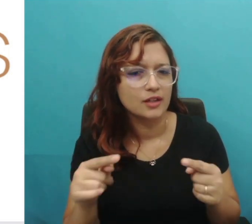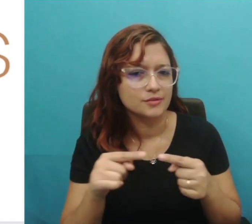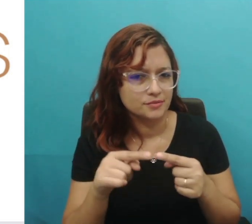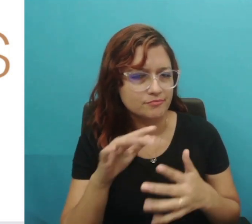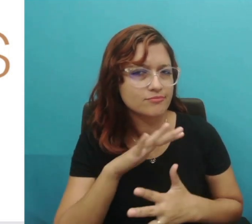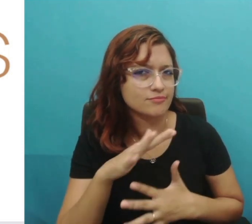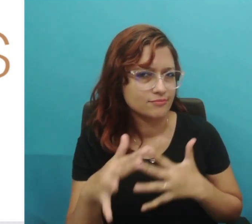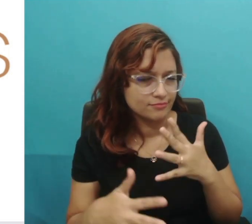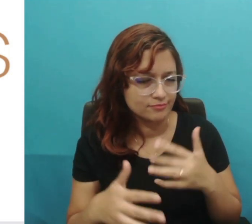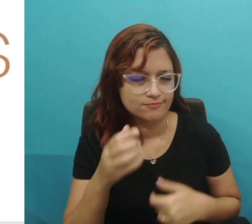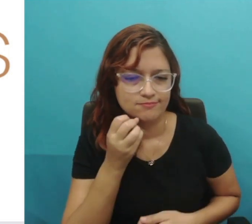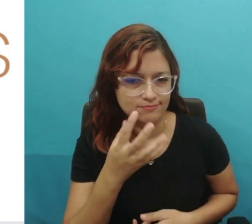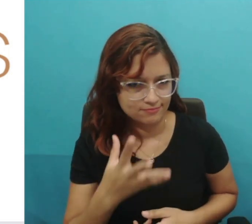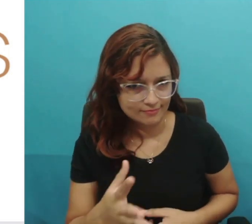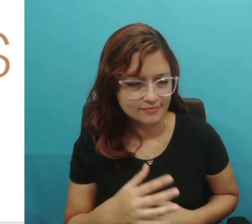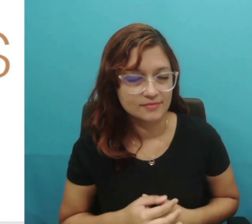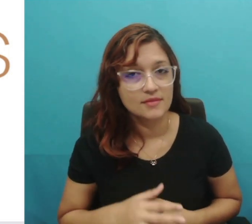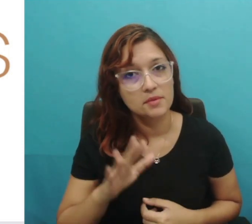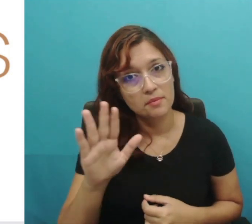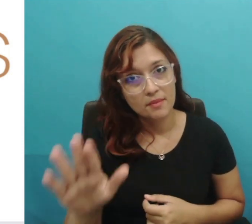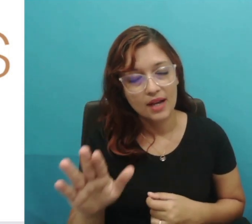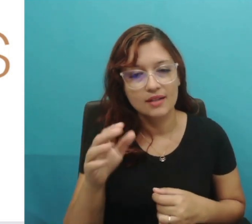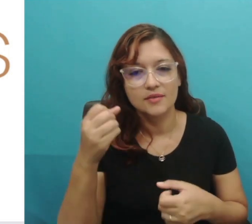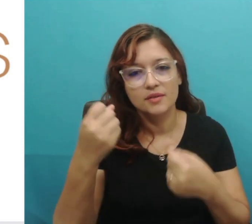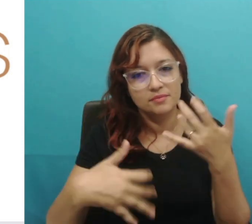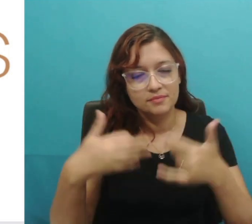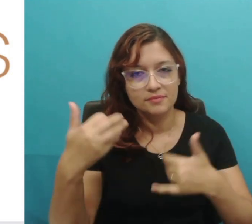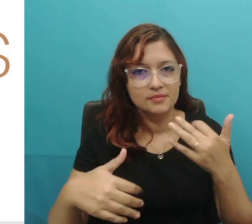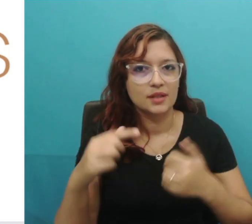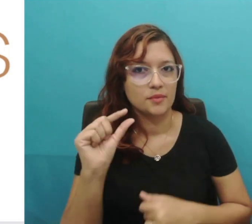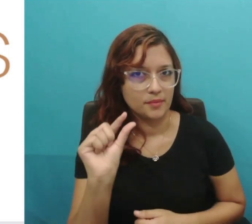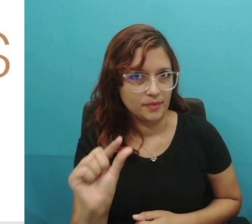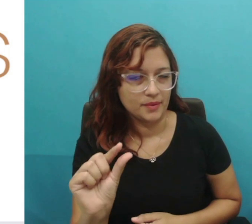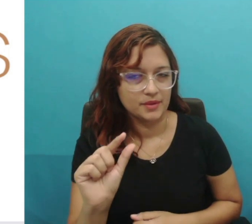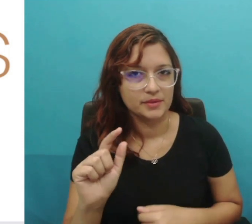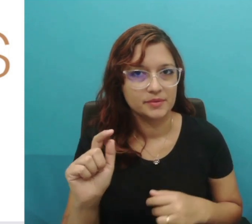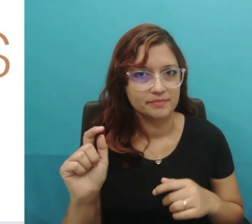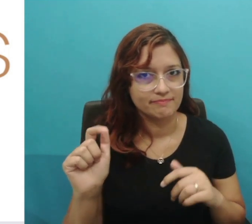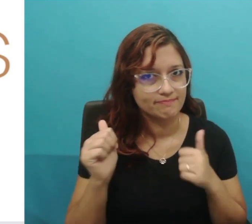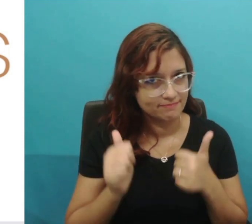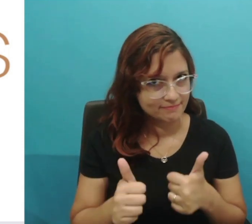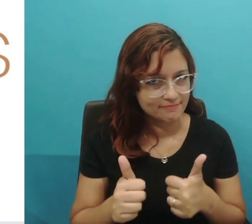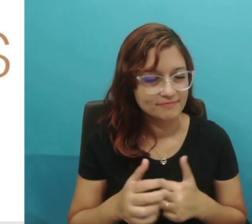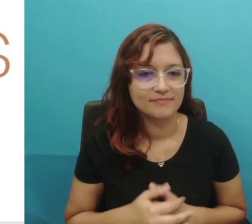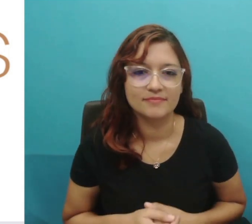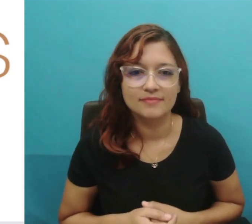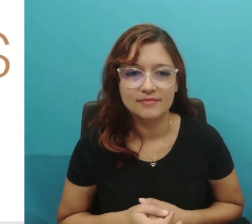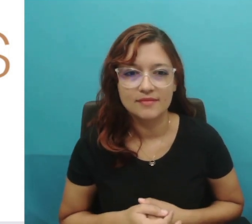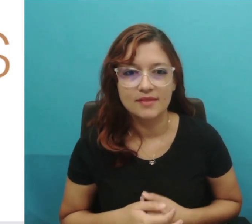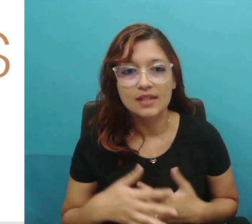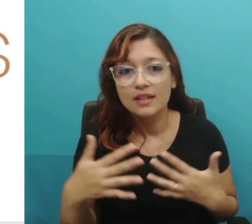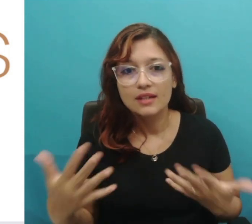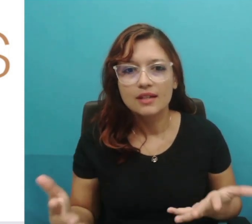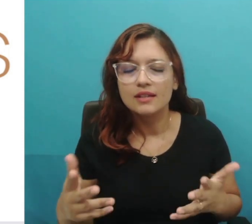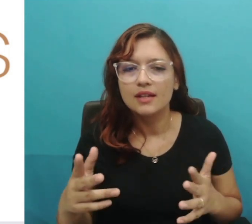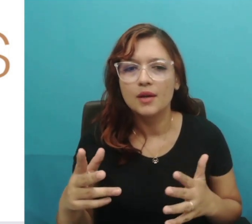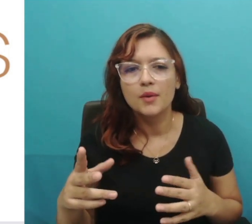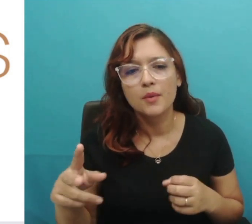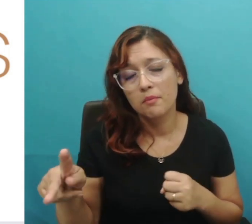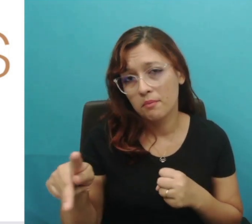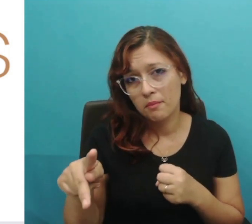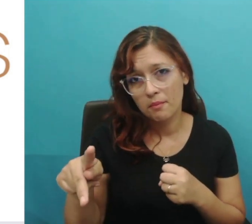Vocês já estão acostumados, na Libras também é usado, então vou explicar um pouco.